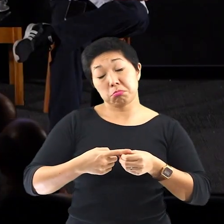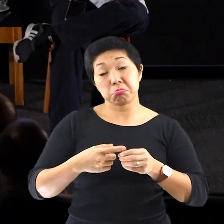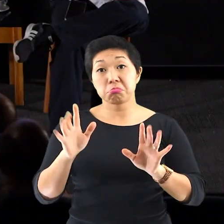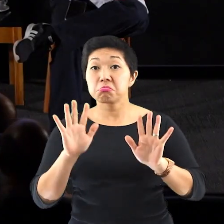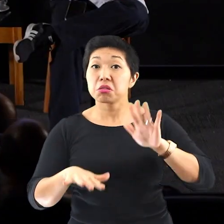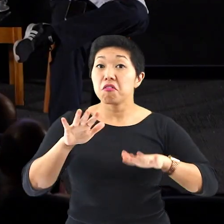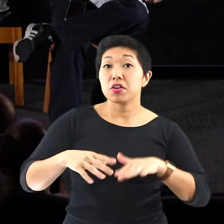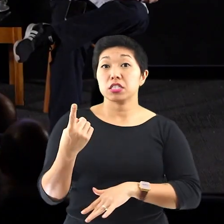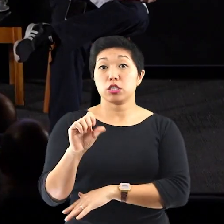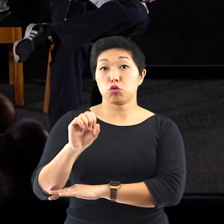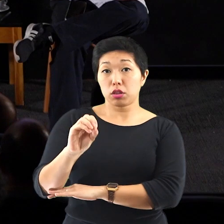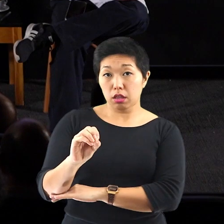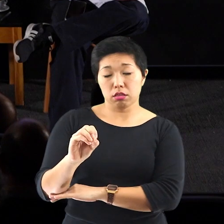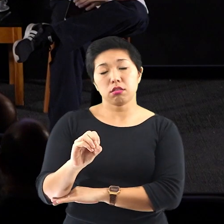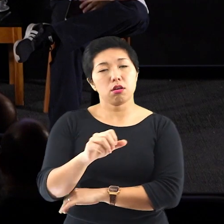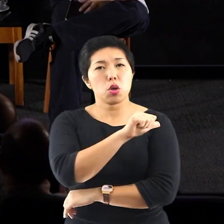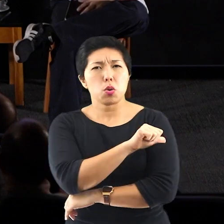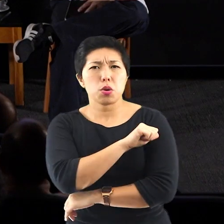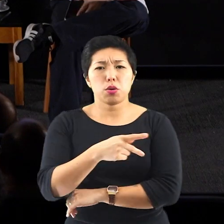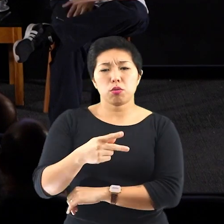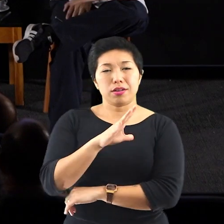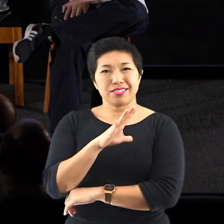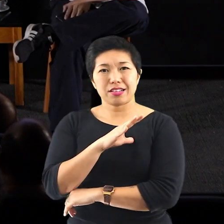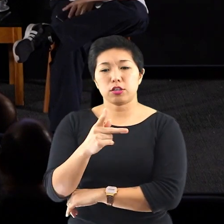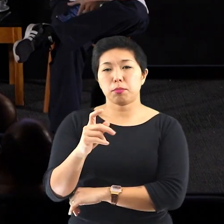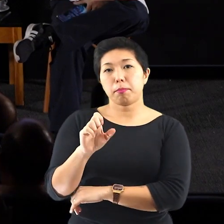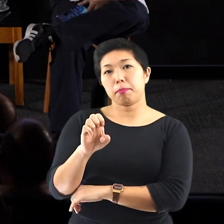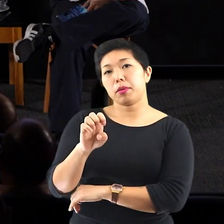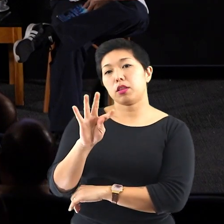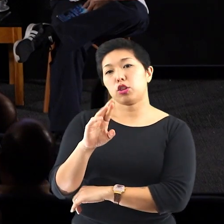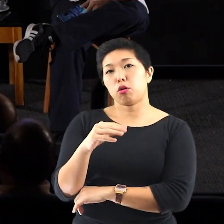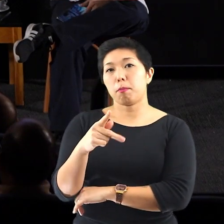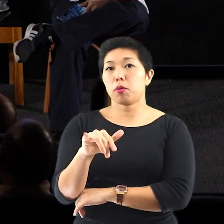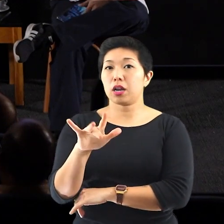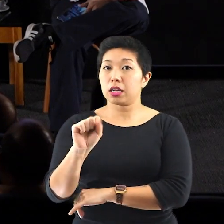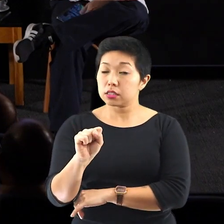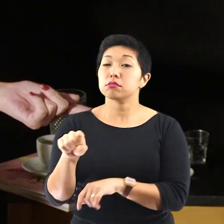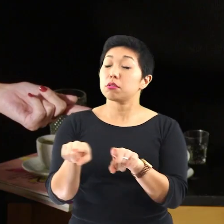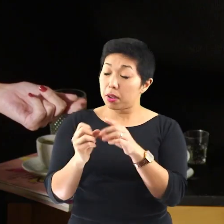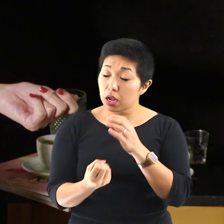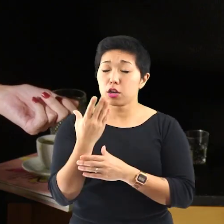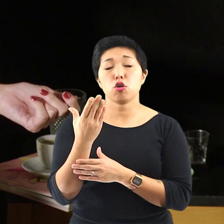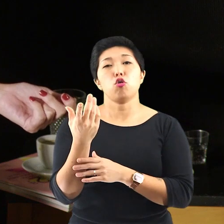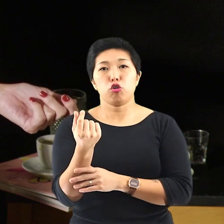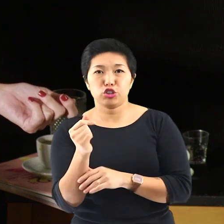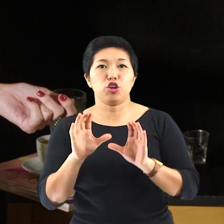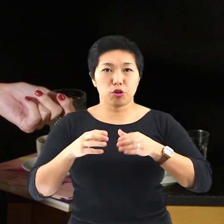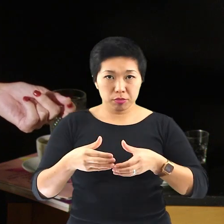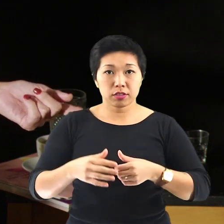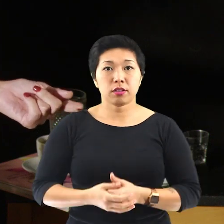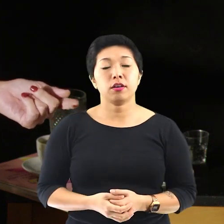180. Petrópolis, há menos de um mês, já criou a moeda comunitária. Então, as